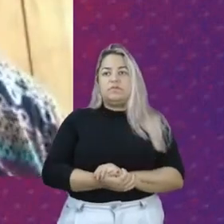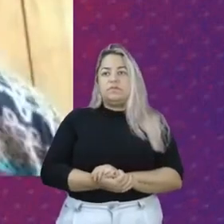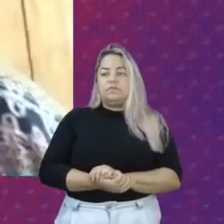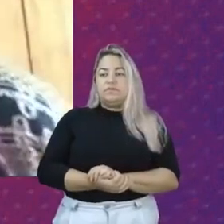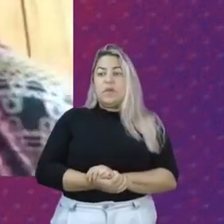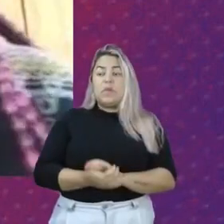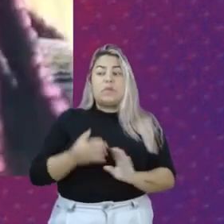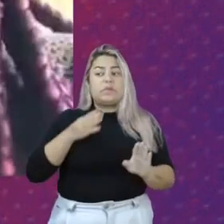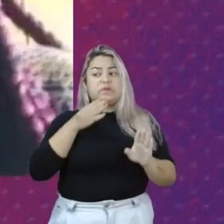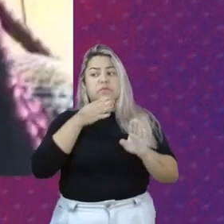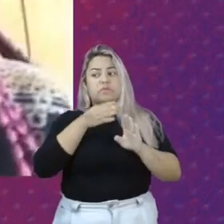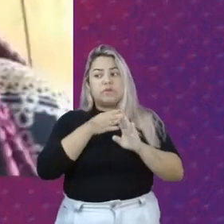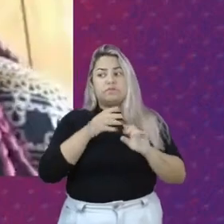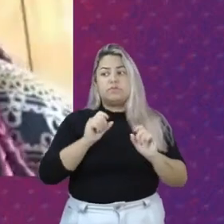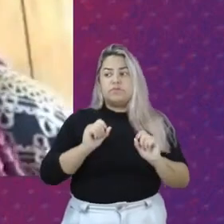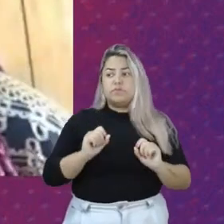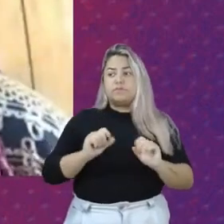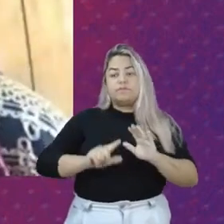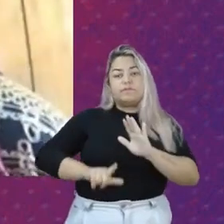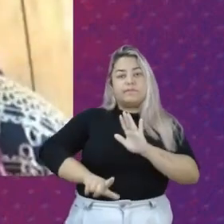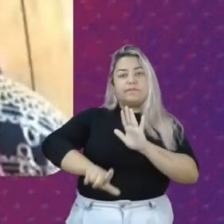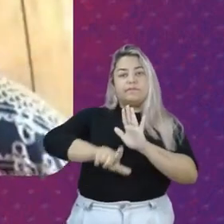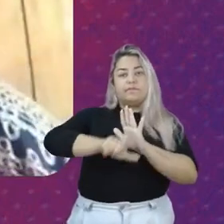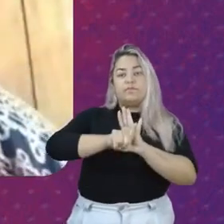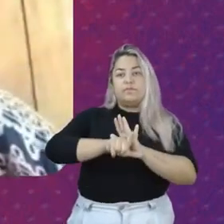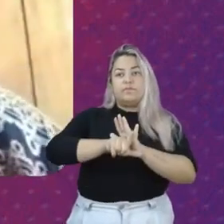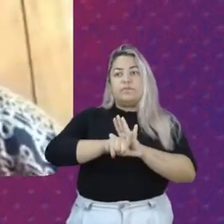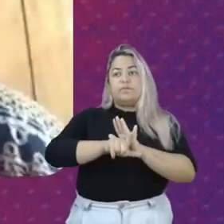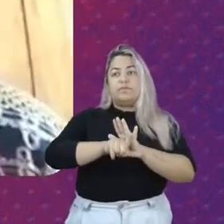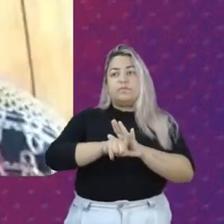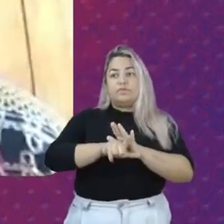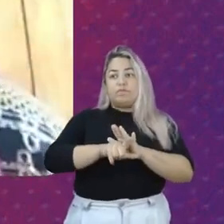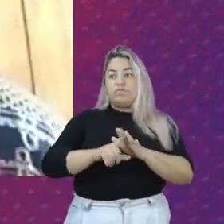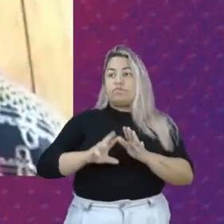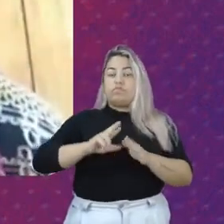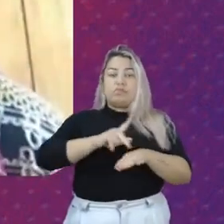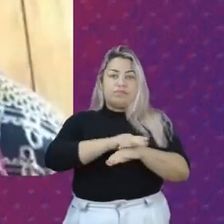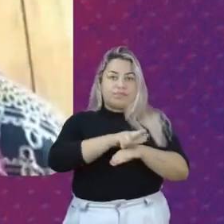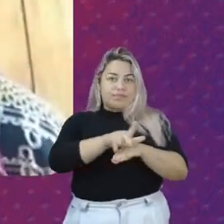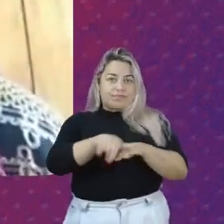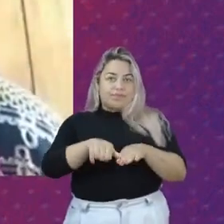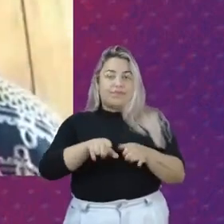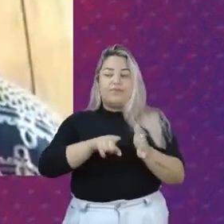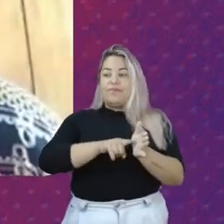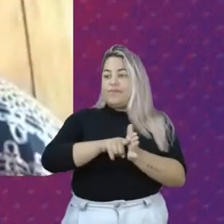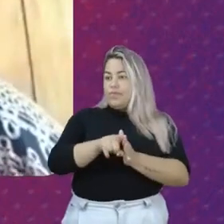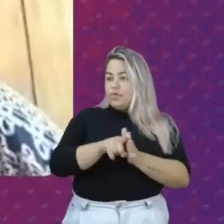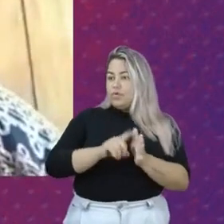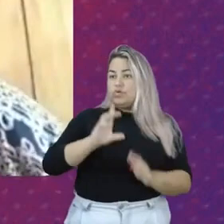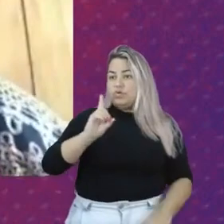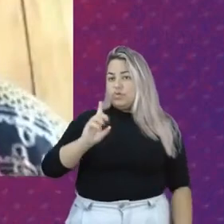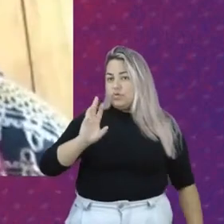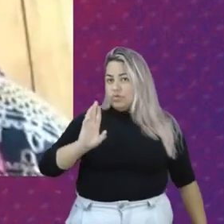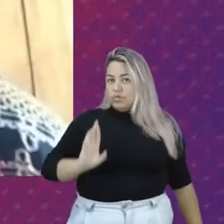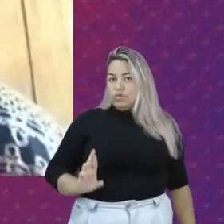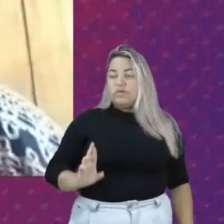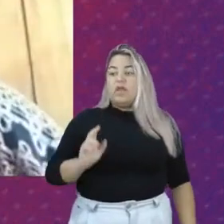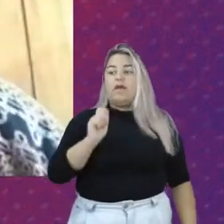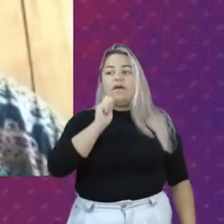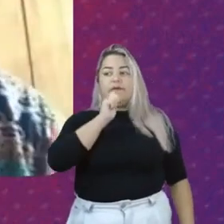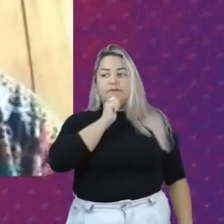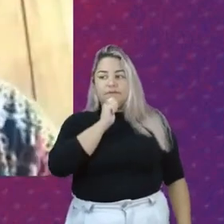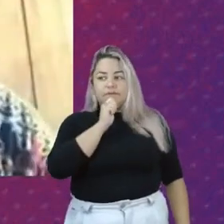e principalmente a legislação urbana, nos seus diversos planos diretores, que